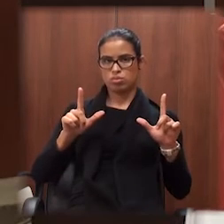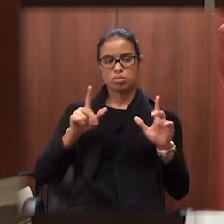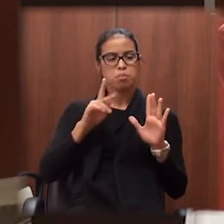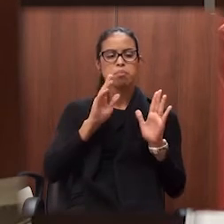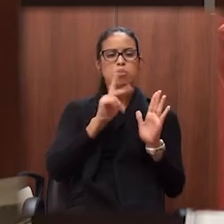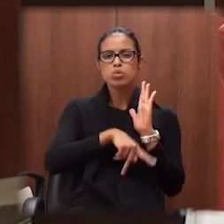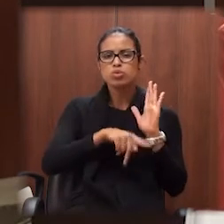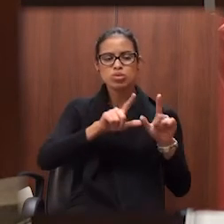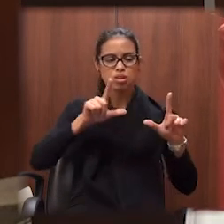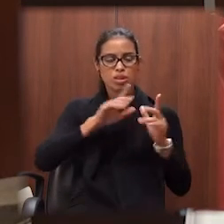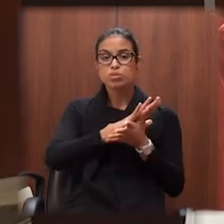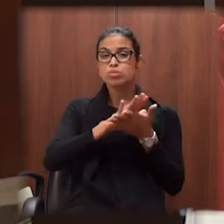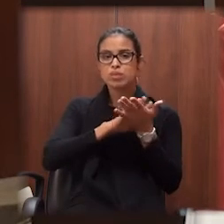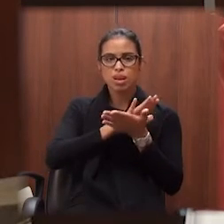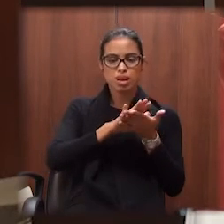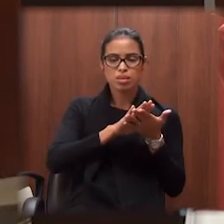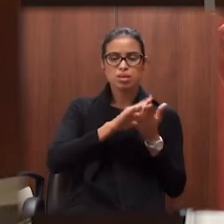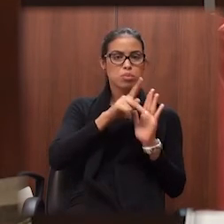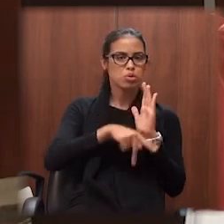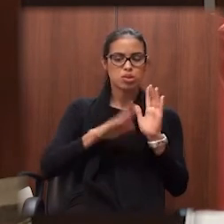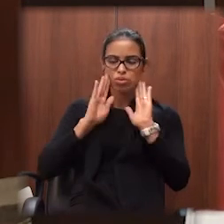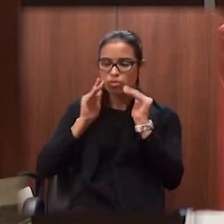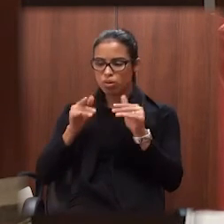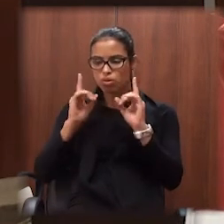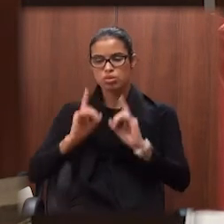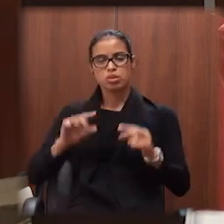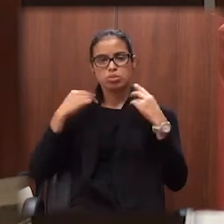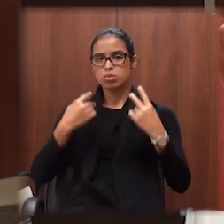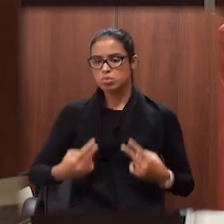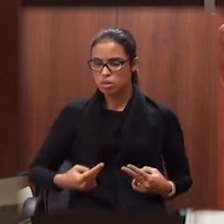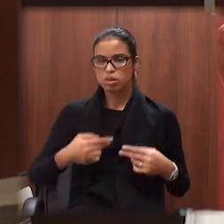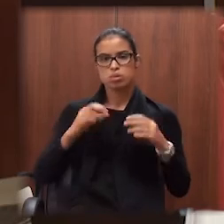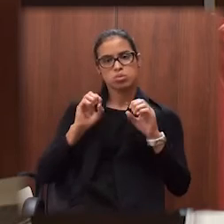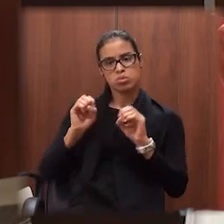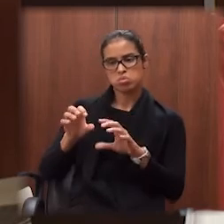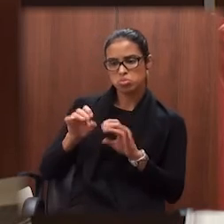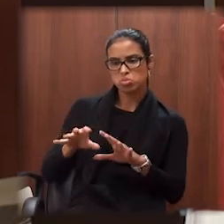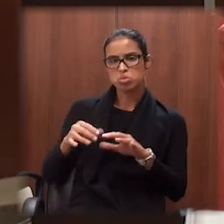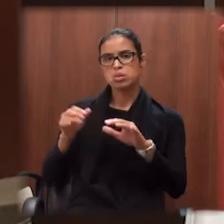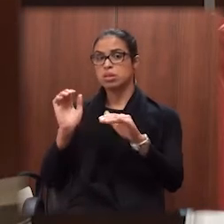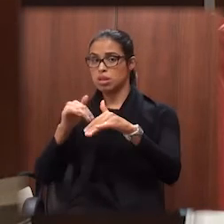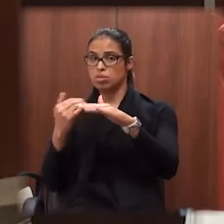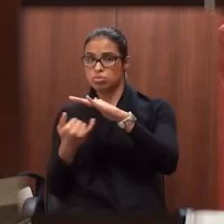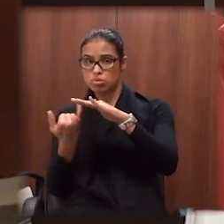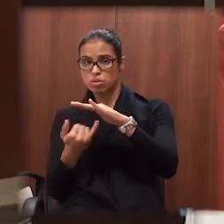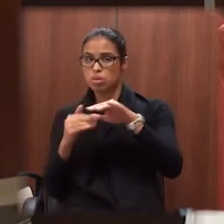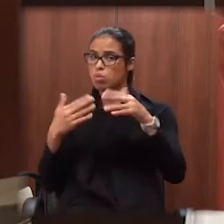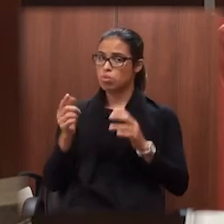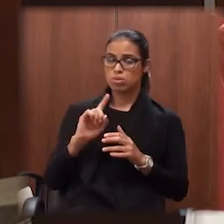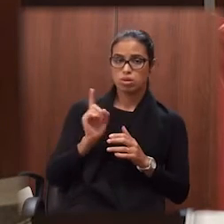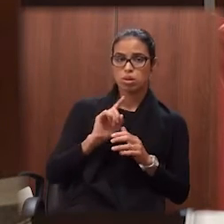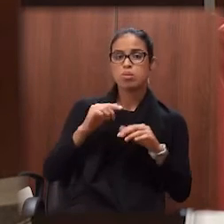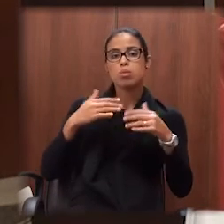de educação em direitos humanos, seja na educação informal, em instituições, seja